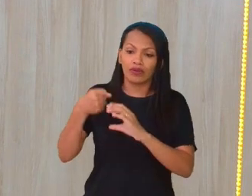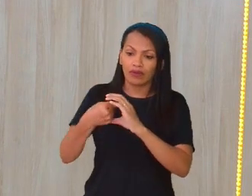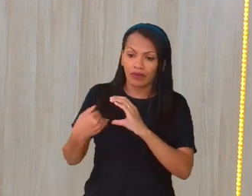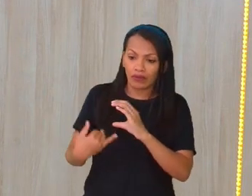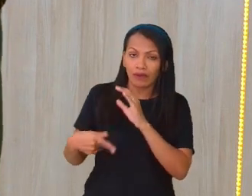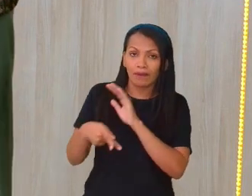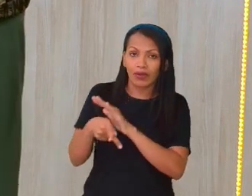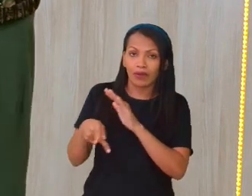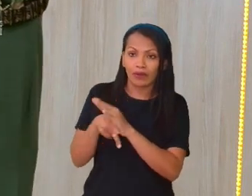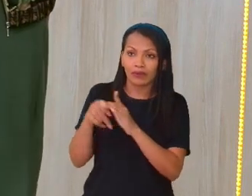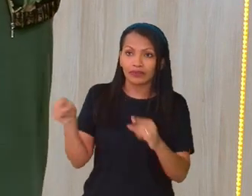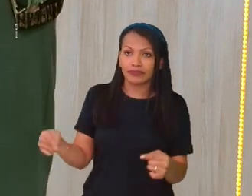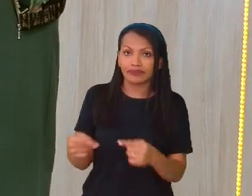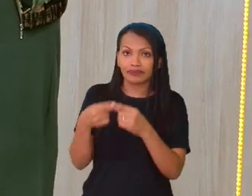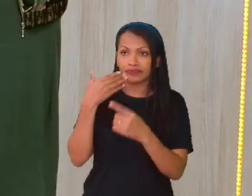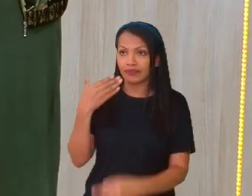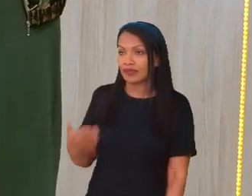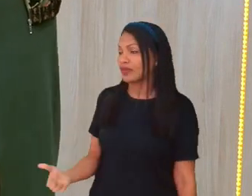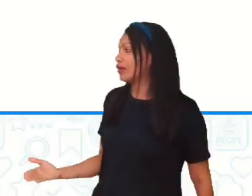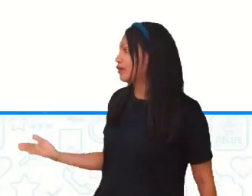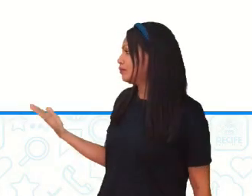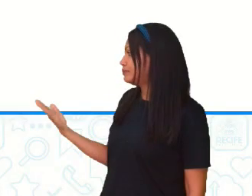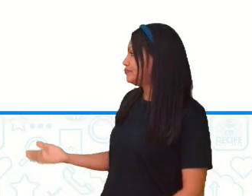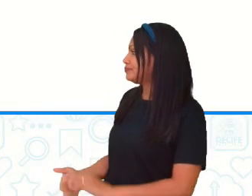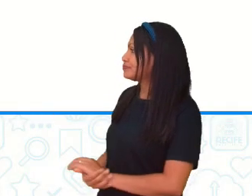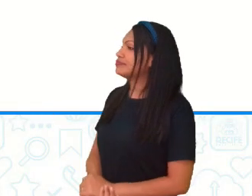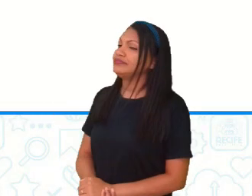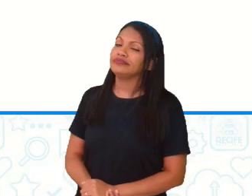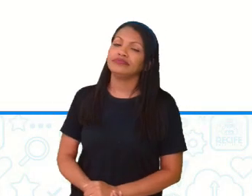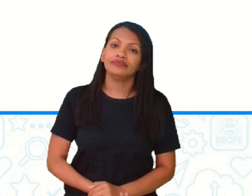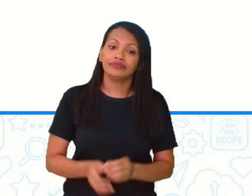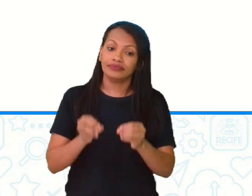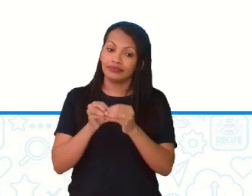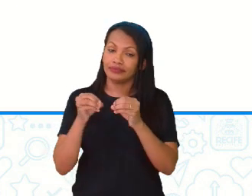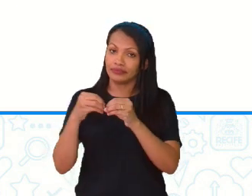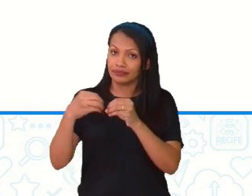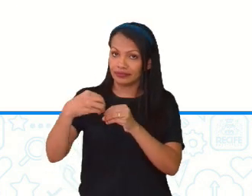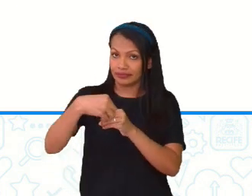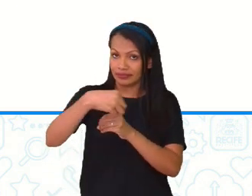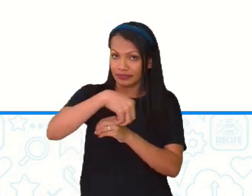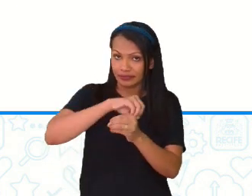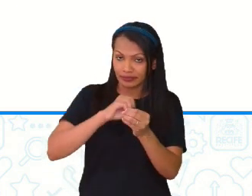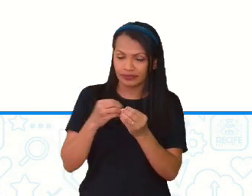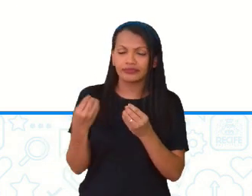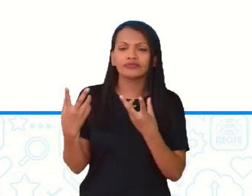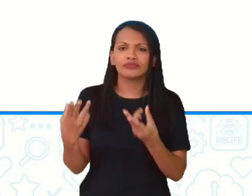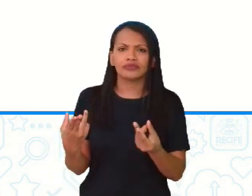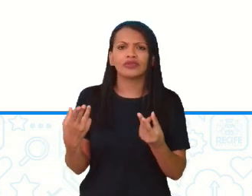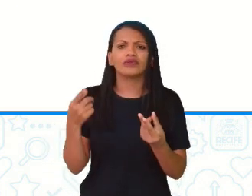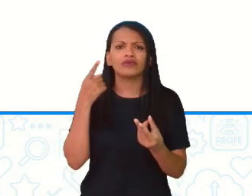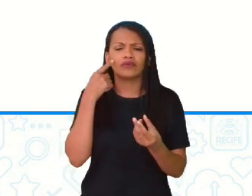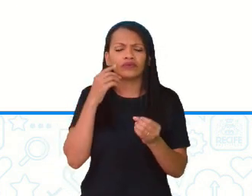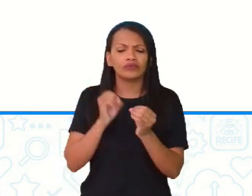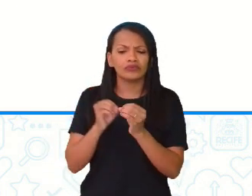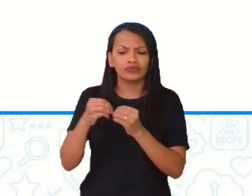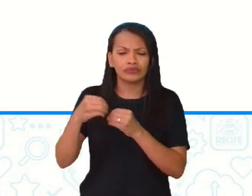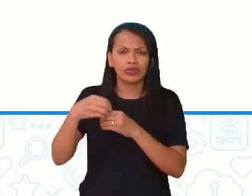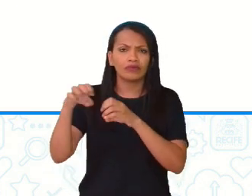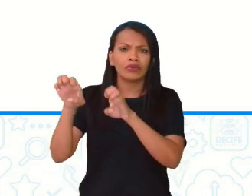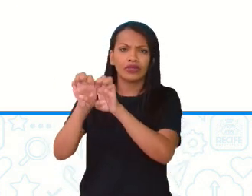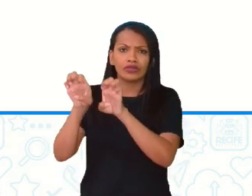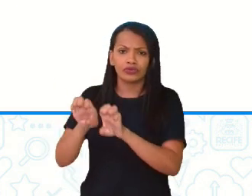comum, que é isso aqui que está na tela, ó, que são as células. Células são as unidades estruturais